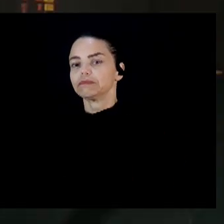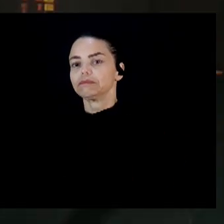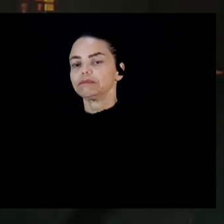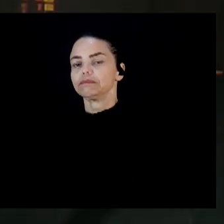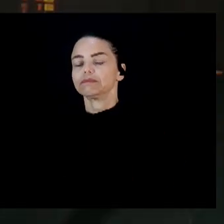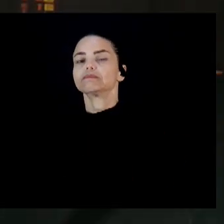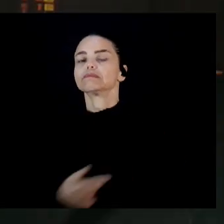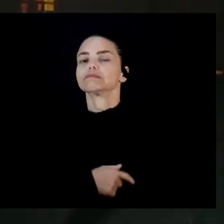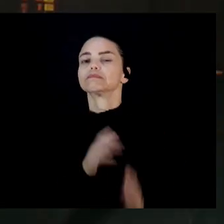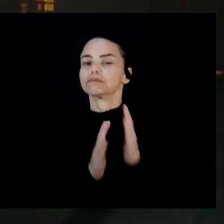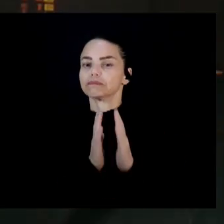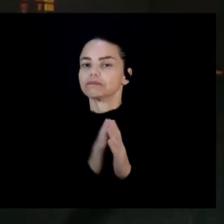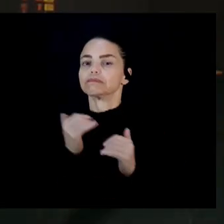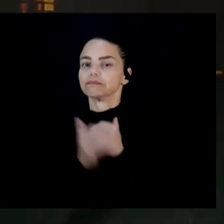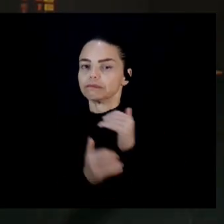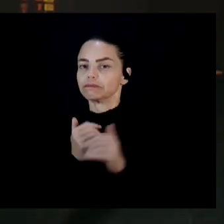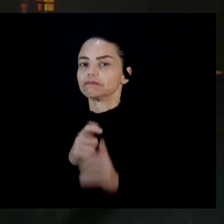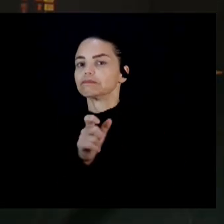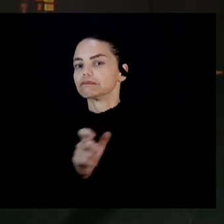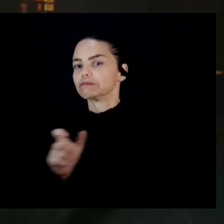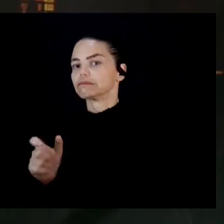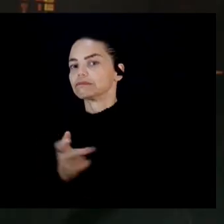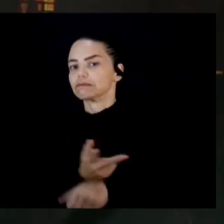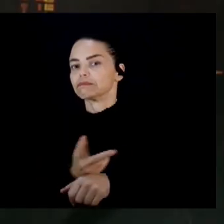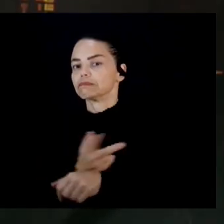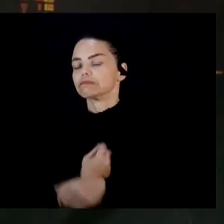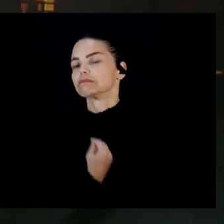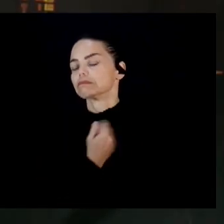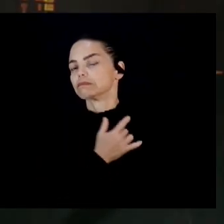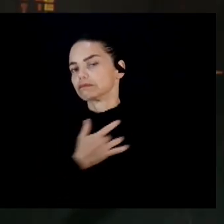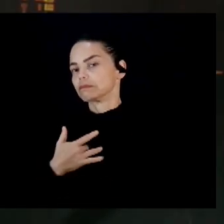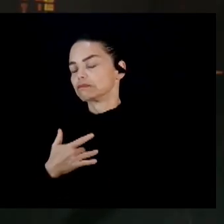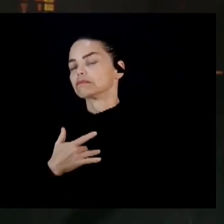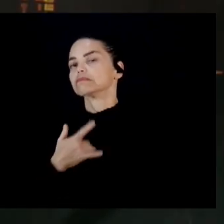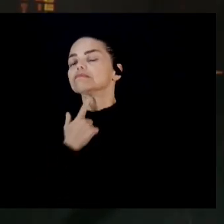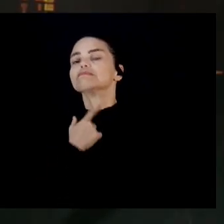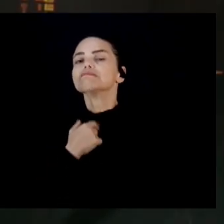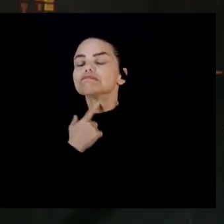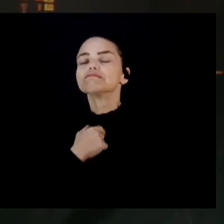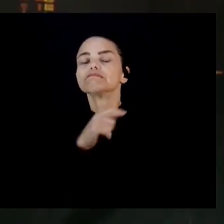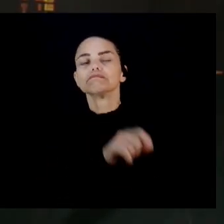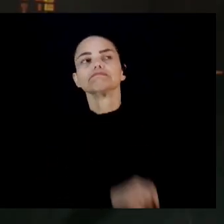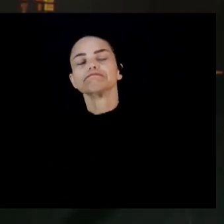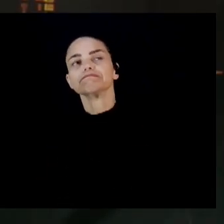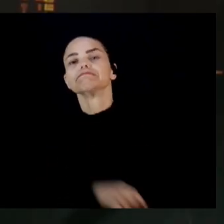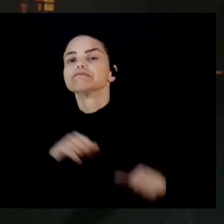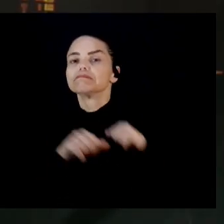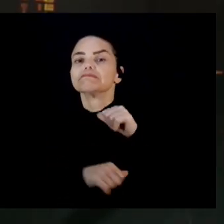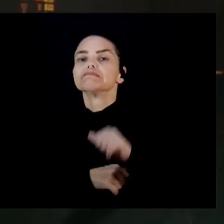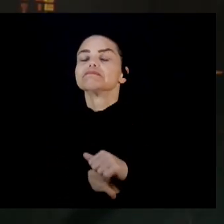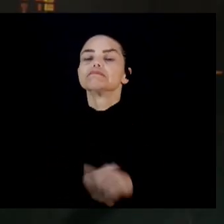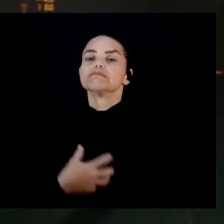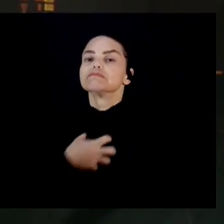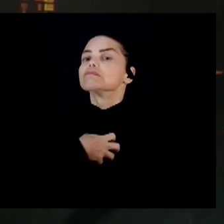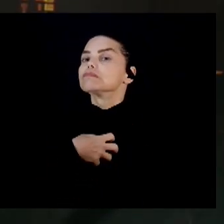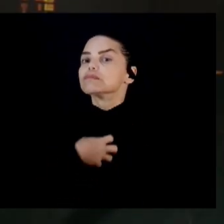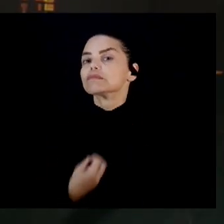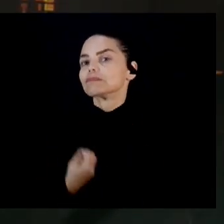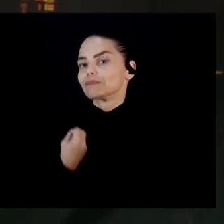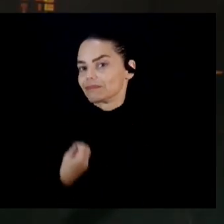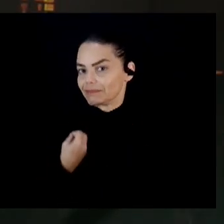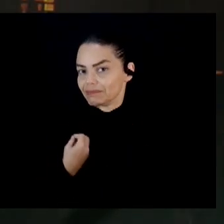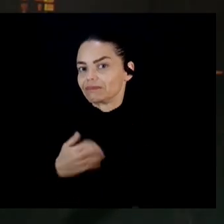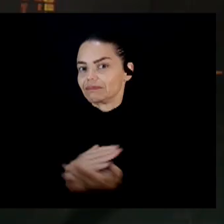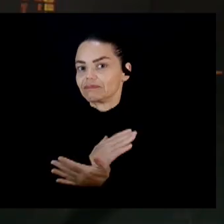cada vez mais as pessoas procuram ter uma vida saudável, procuram mudar, inclusive,